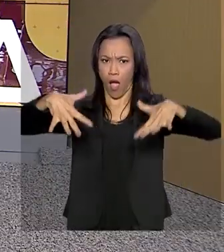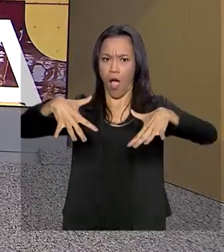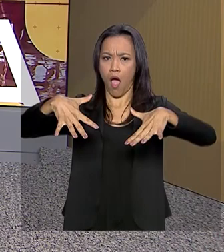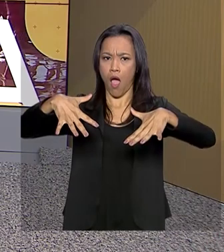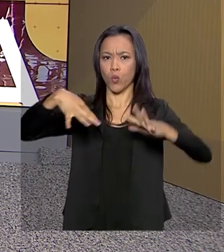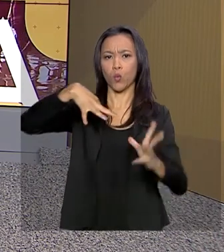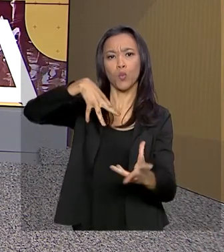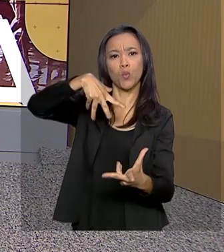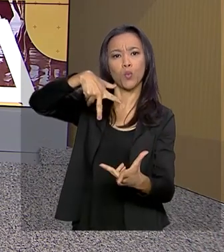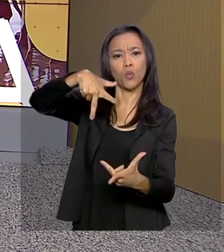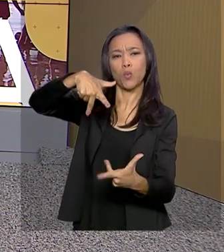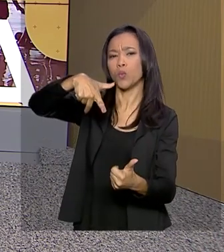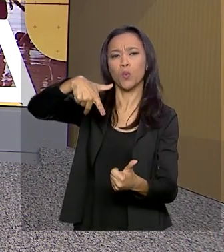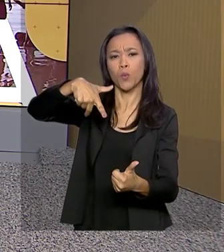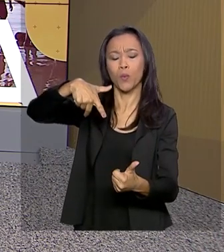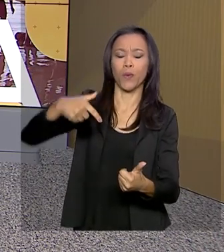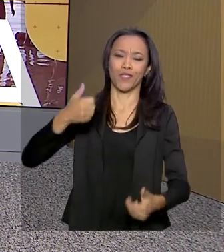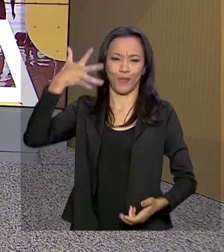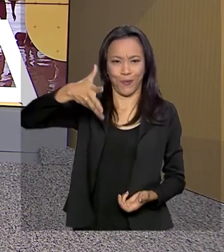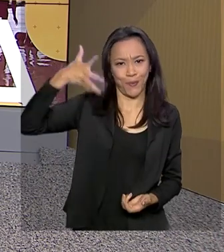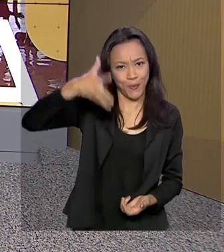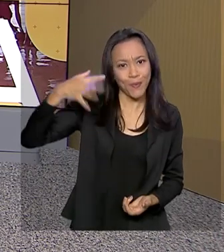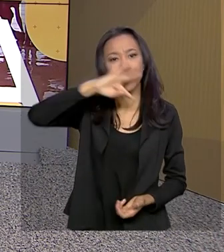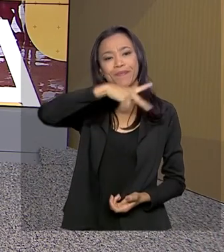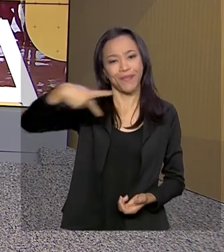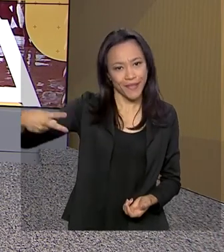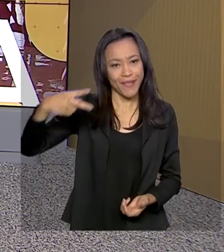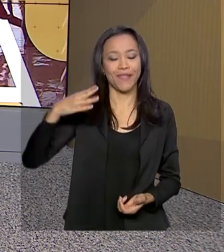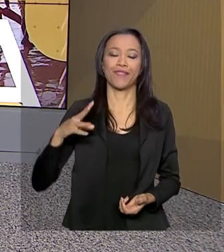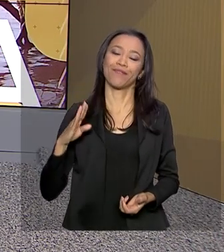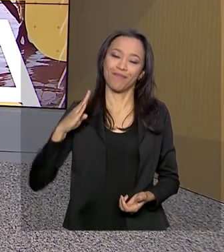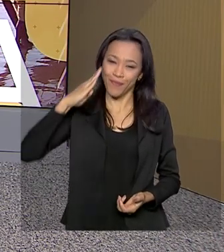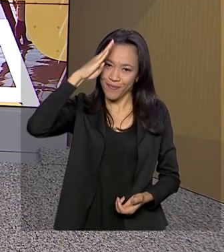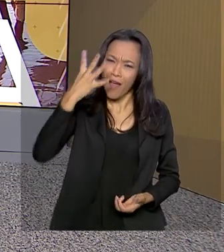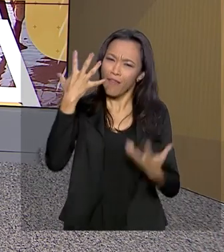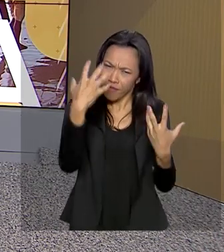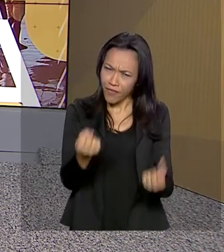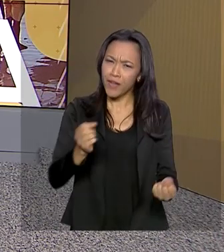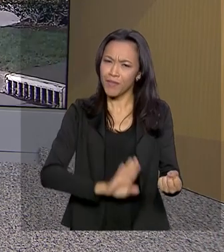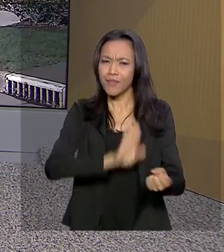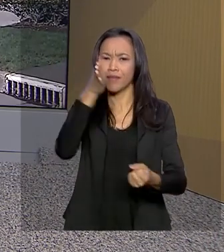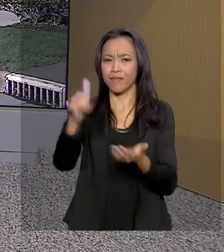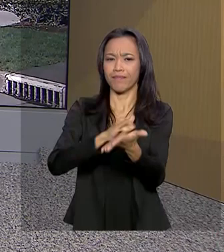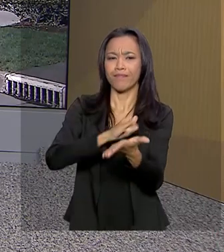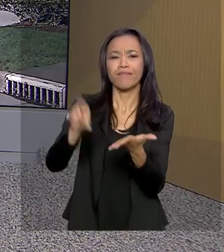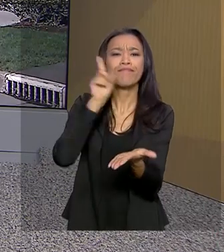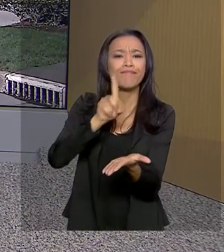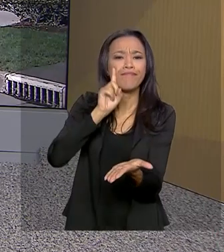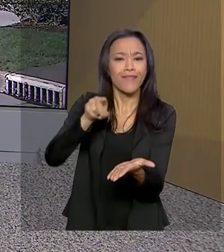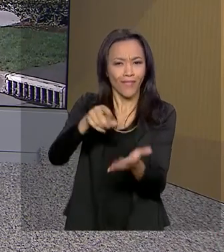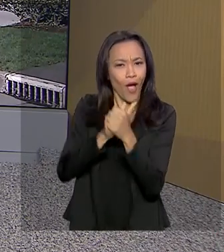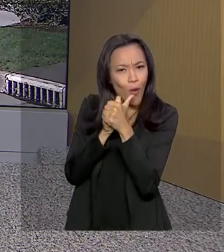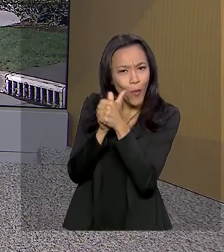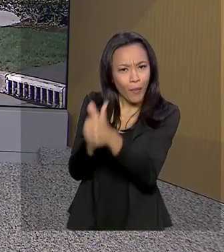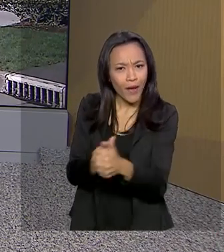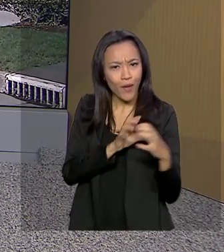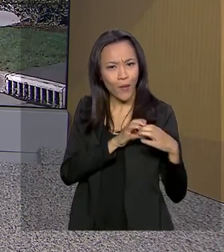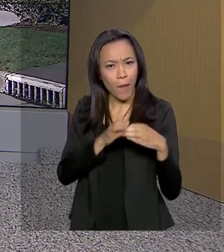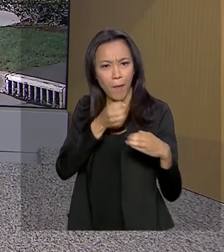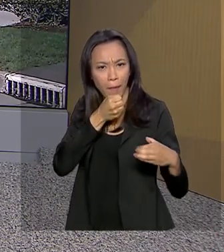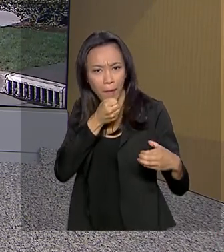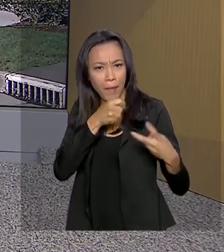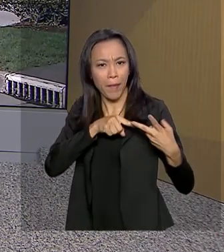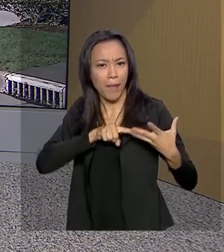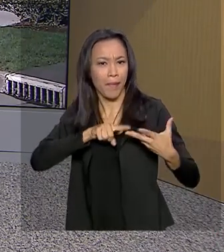voltadas para o discurso do presidente brasileiro vamos então directora a nova york a nossa equipe acompanha tudo de lá a